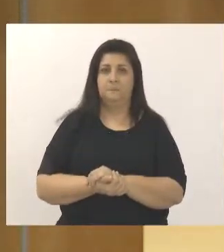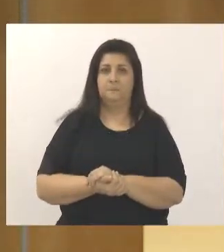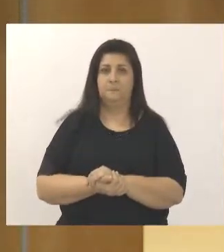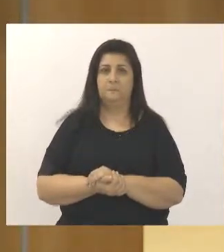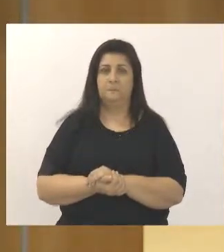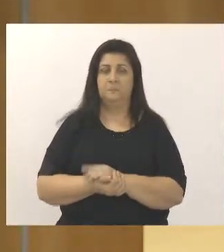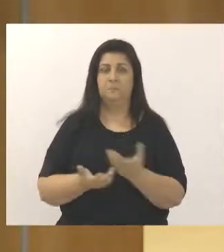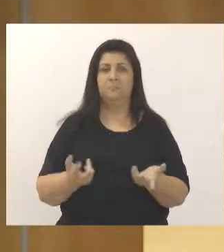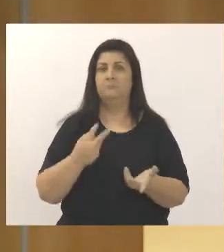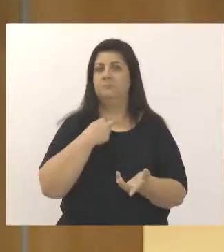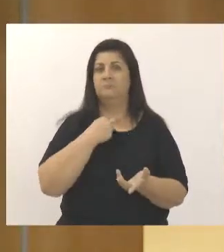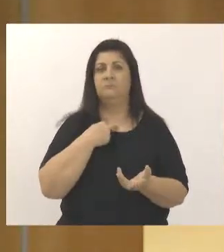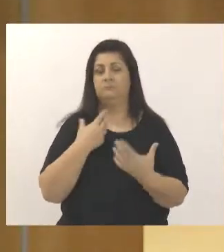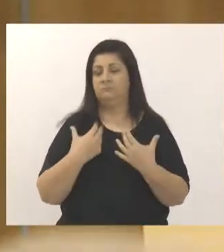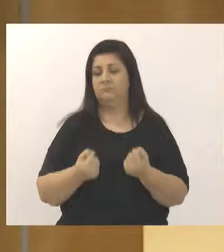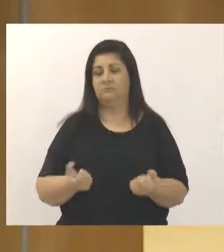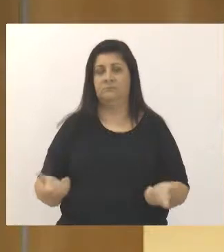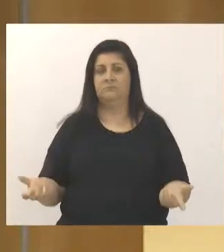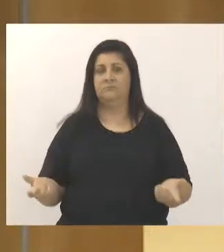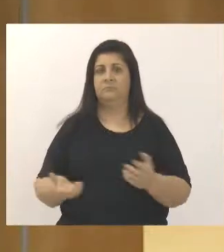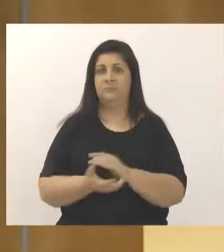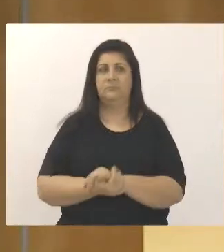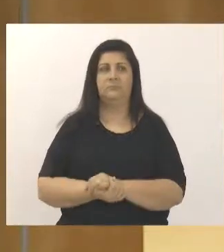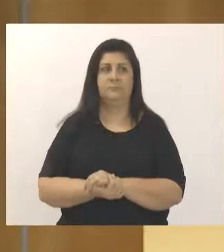Eu não posso deixar aqui